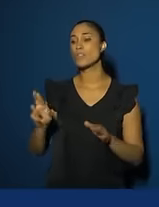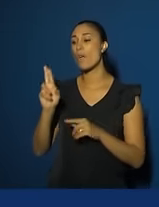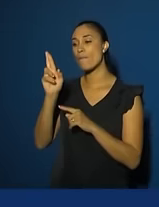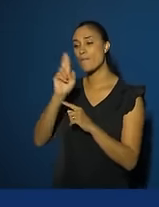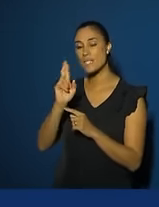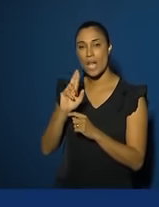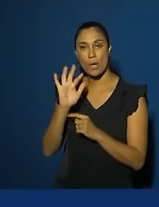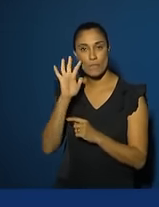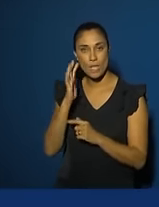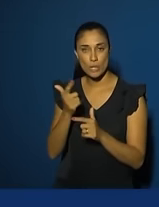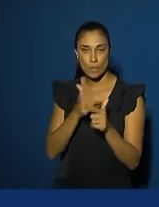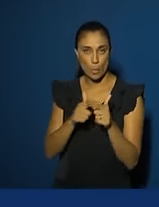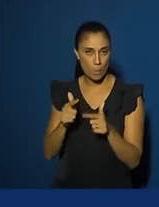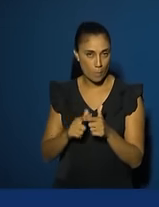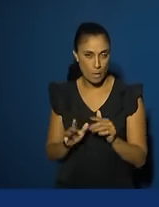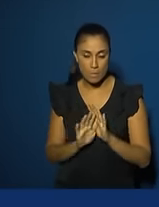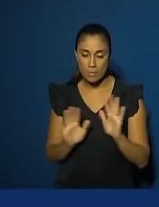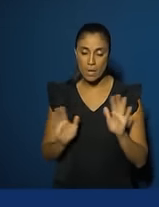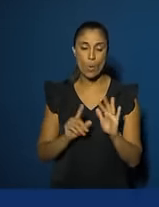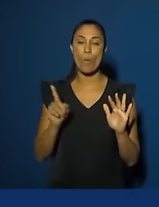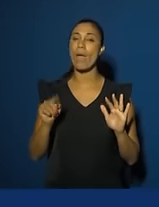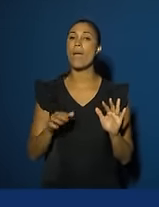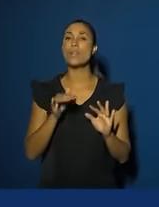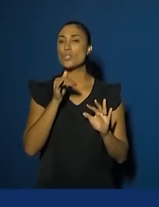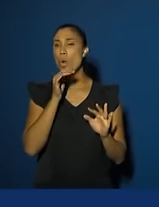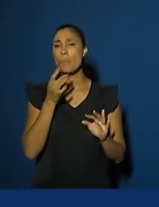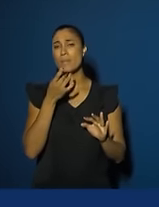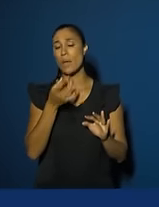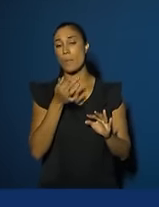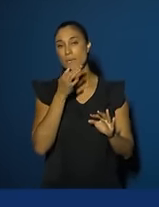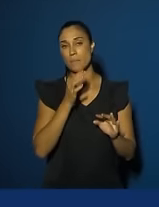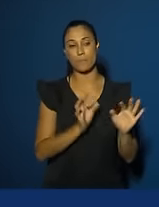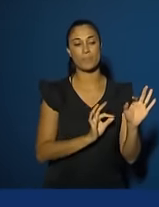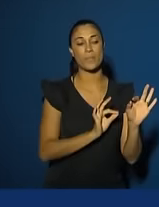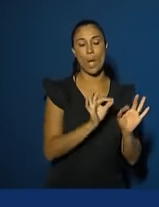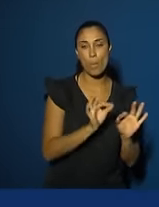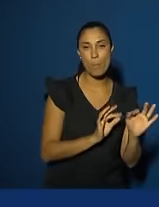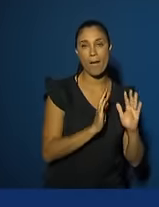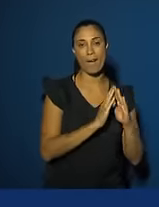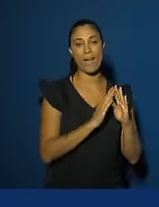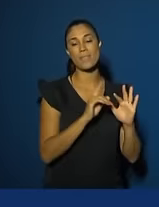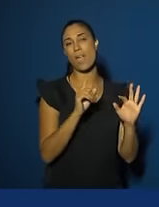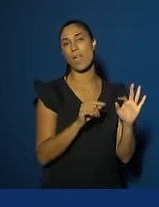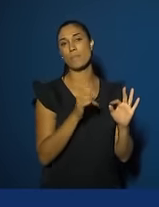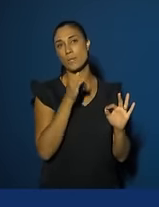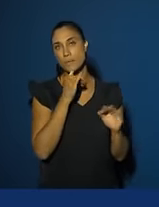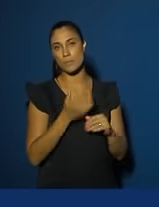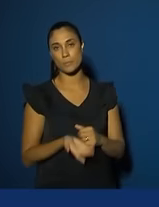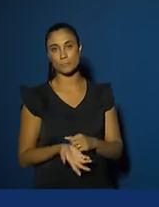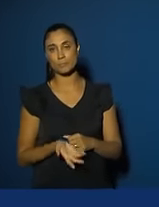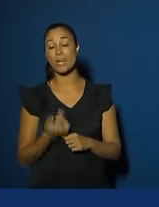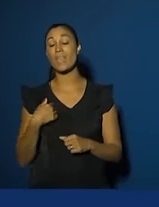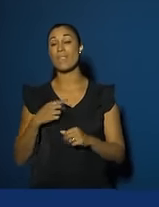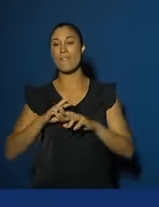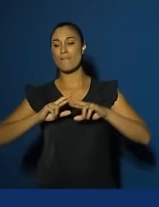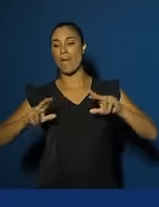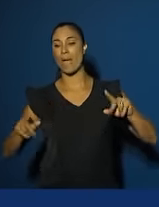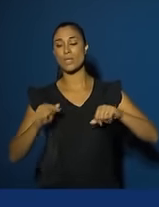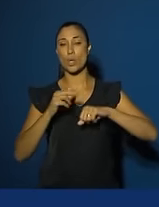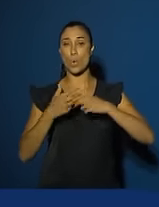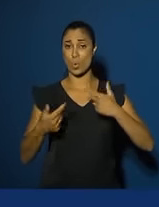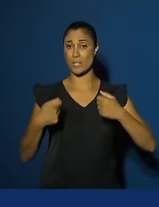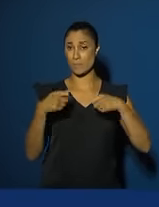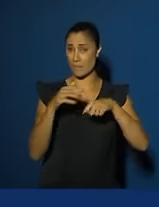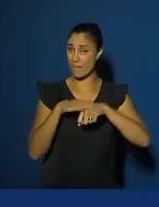resolver o problema do desenvolvimento brasileiro isão pressuposto arrumar a casa é um pressuposto e tem muita coisa por